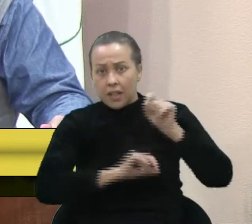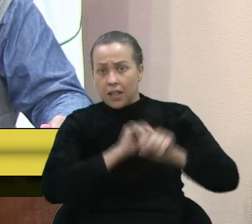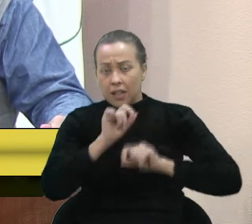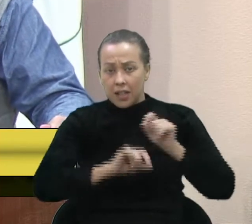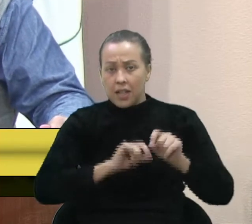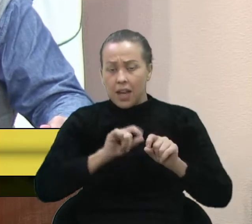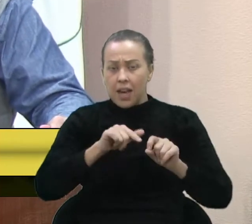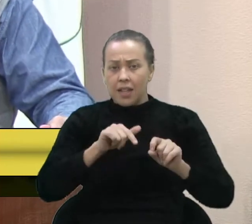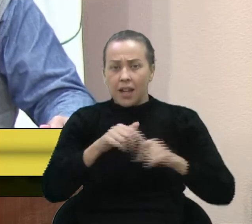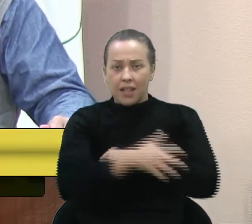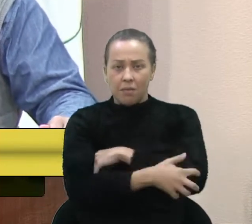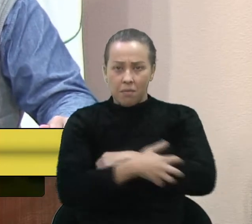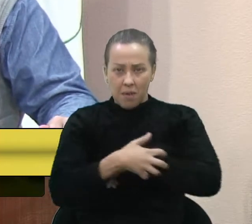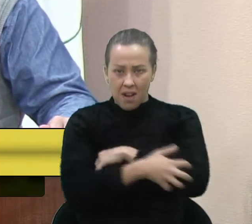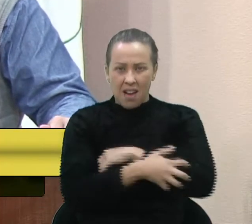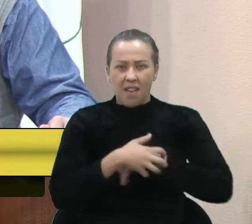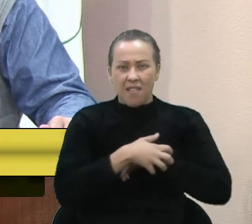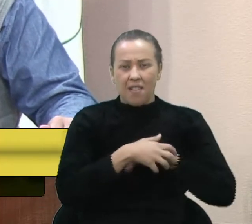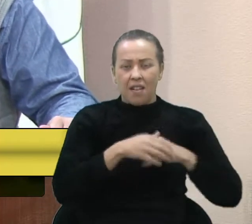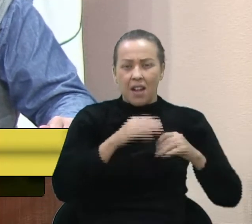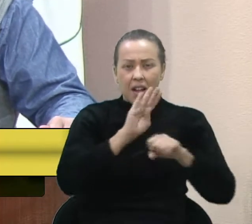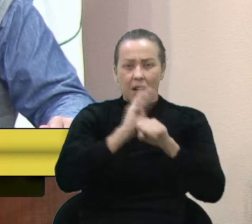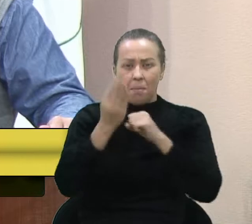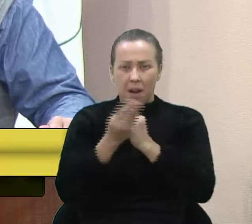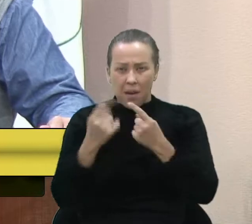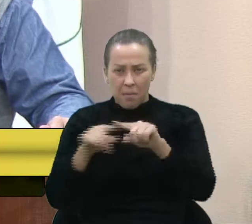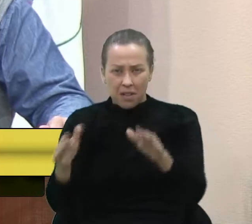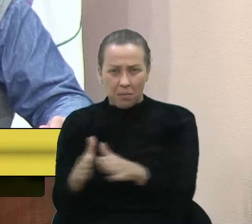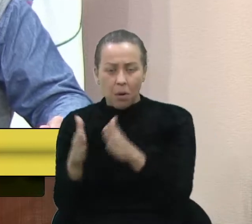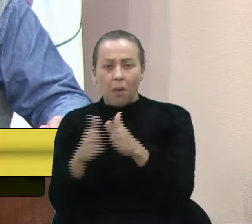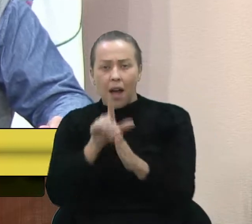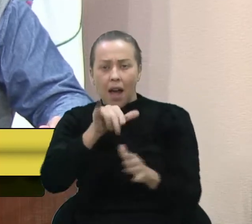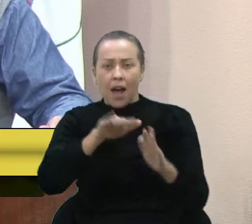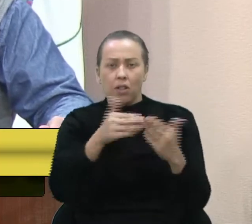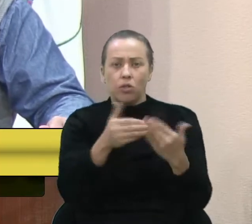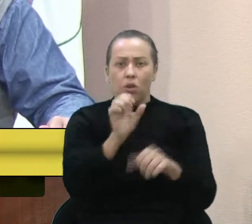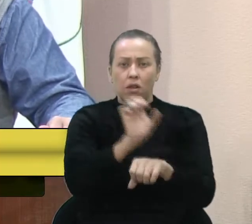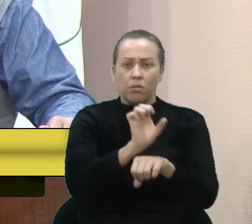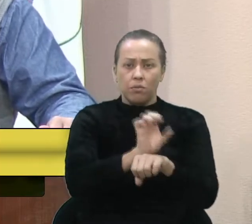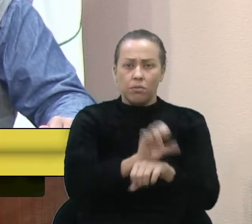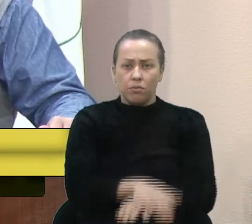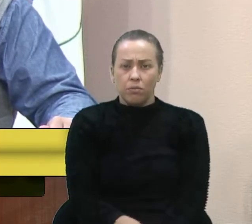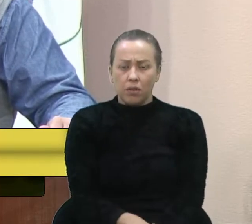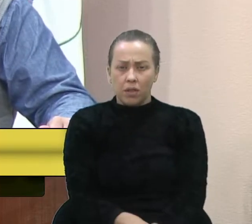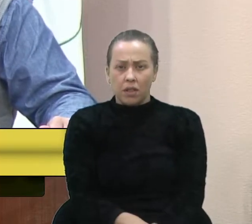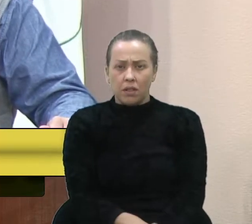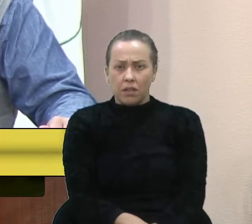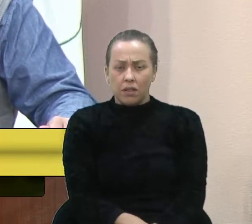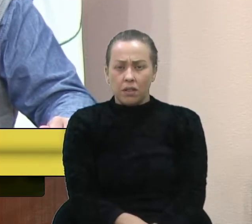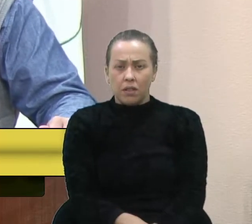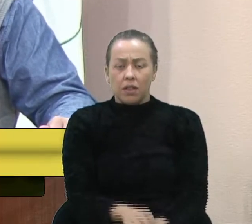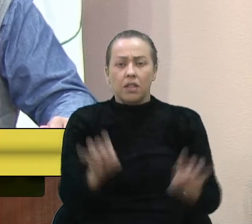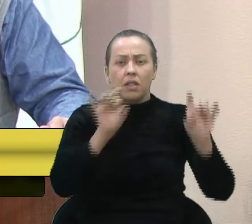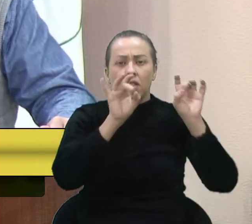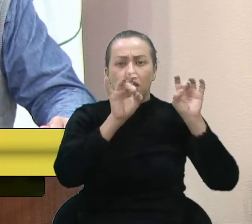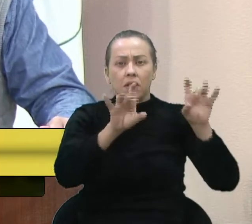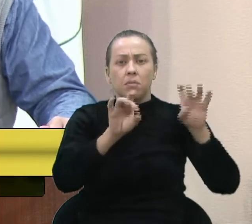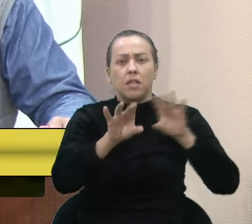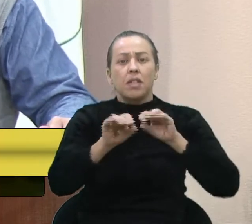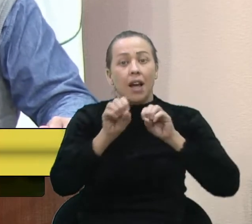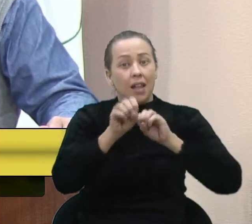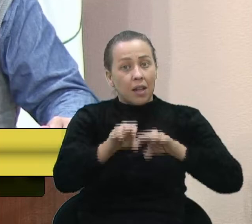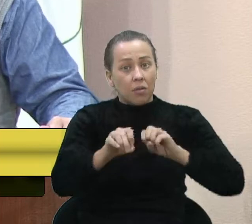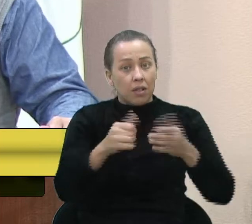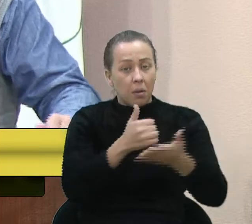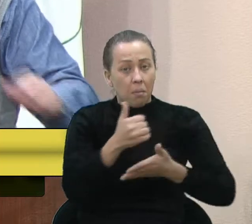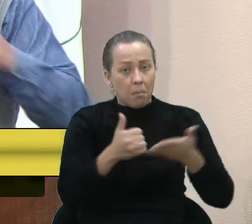na periferia e nos bairros da nossa cidade são as escolas públicas, especialmente na educação